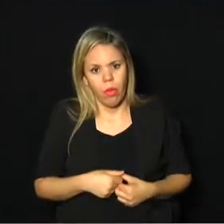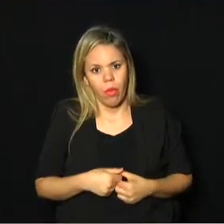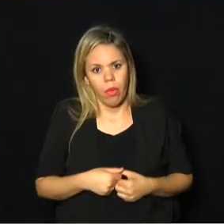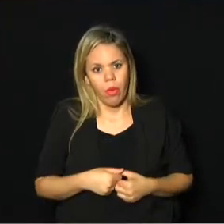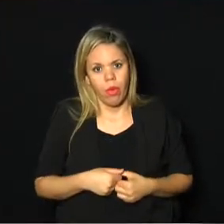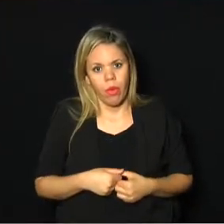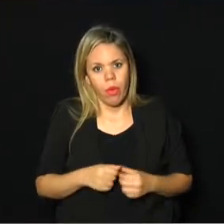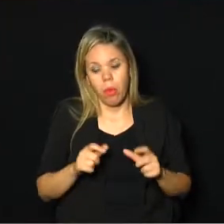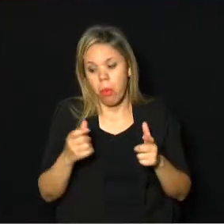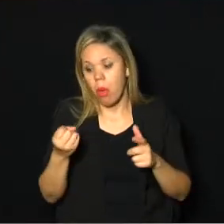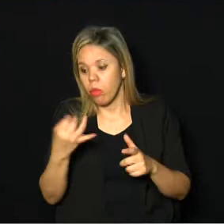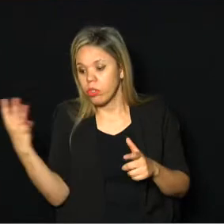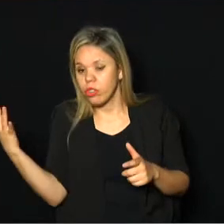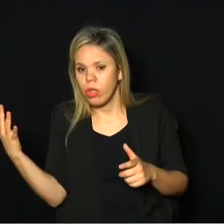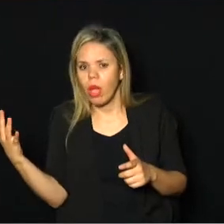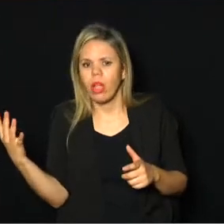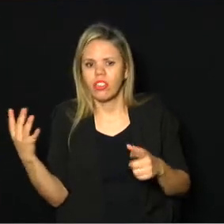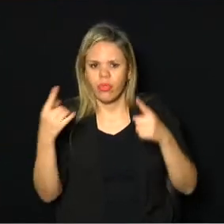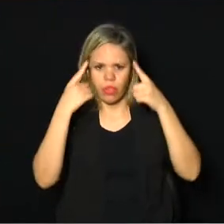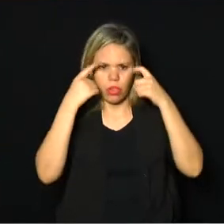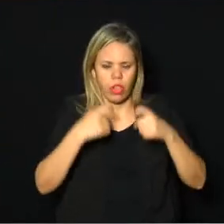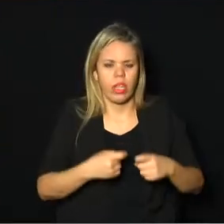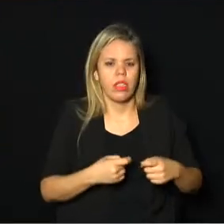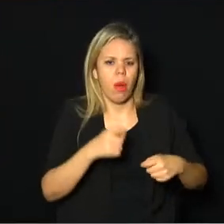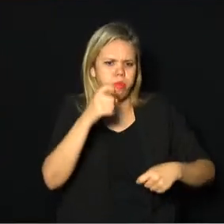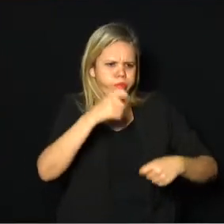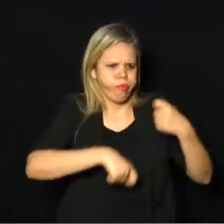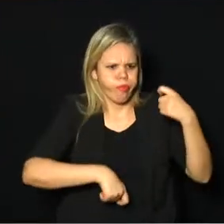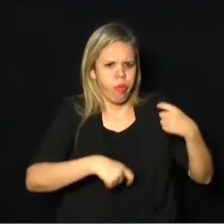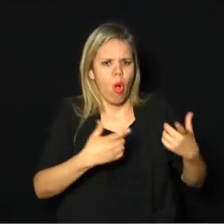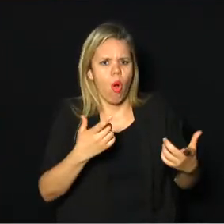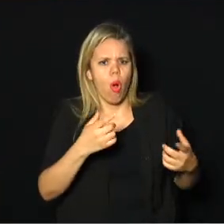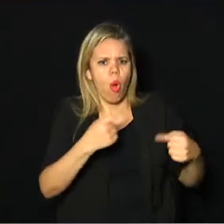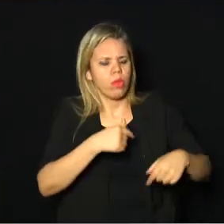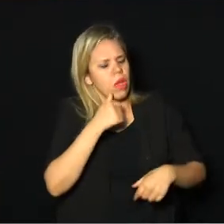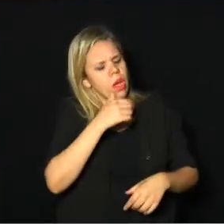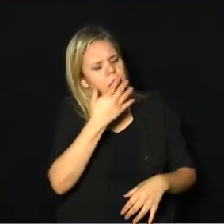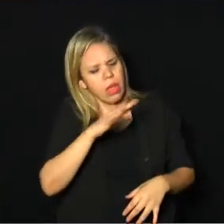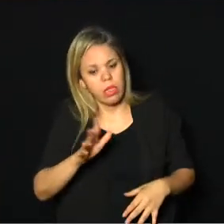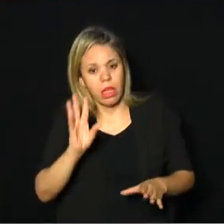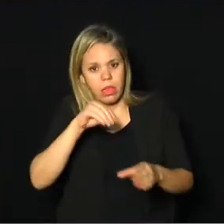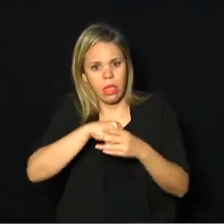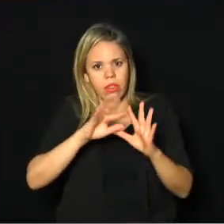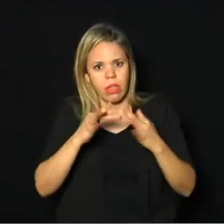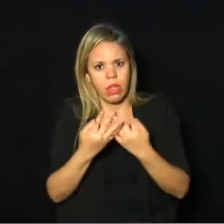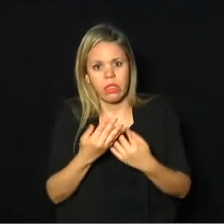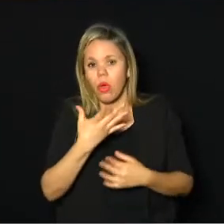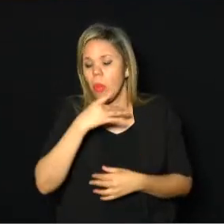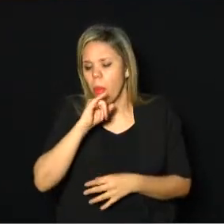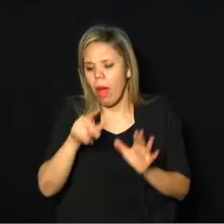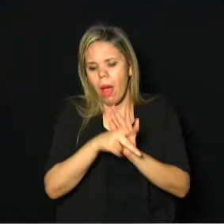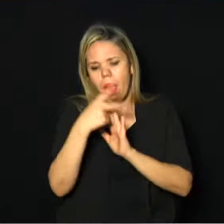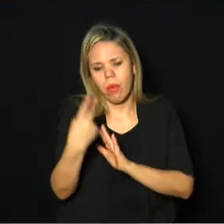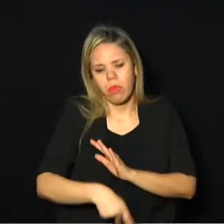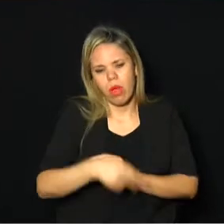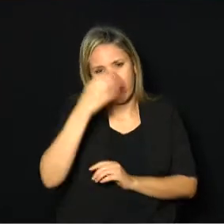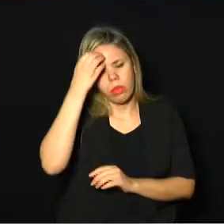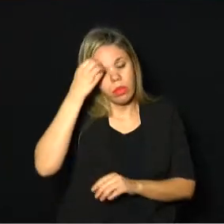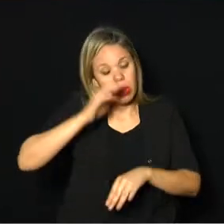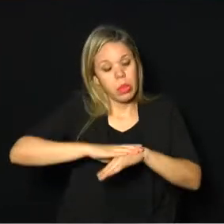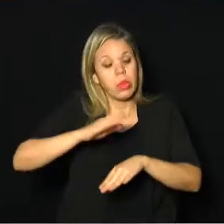maior índice de violência sexual contra as crianças, por exemplo, acontece dentro de casa e tem o pai biológico como principal